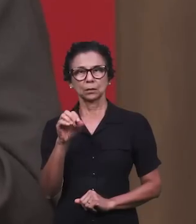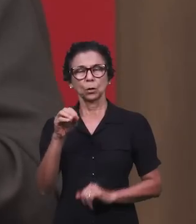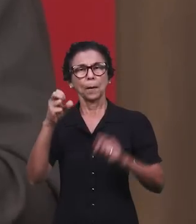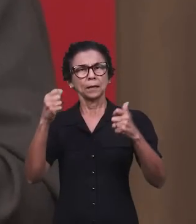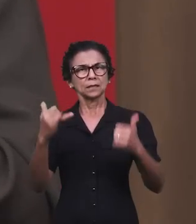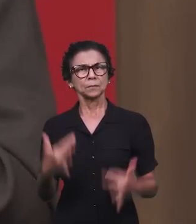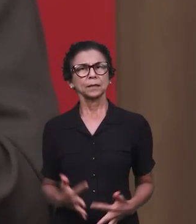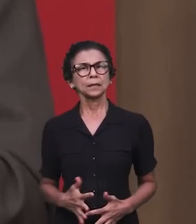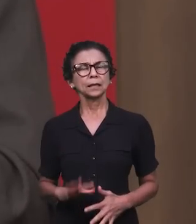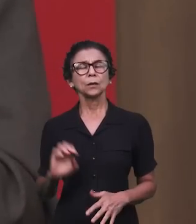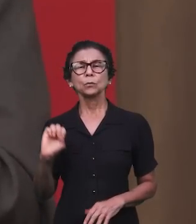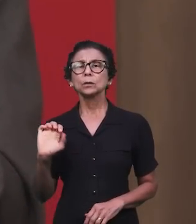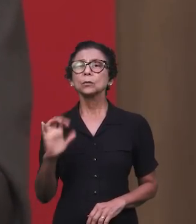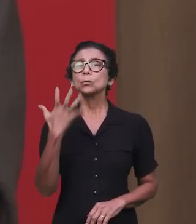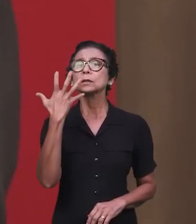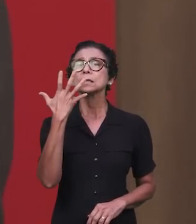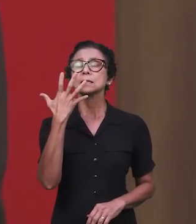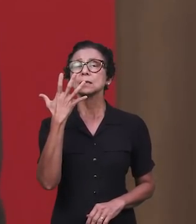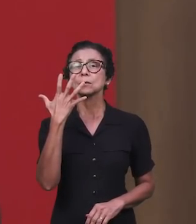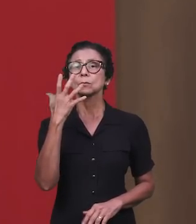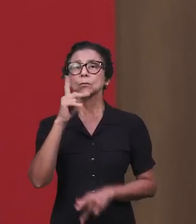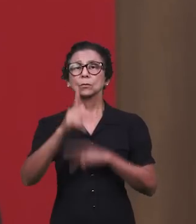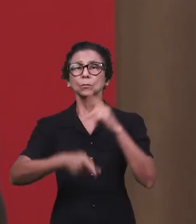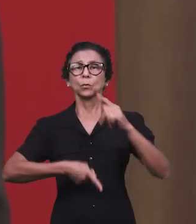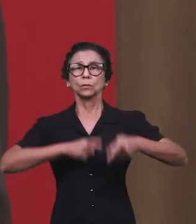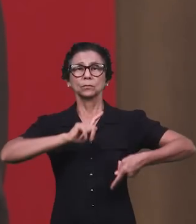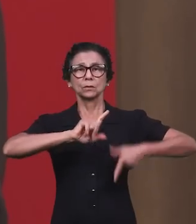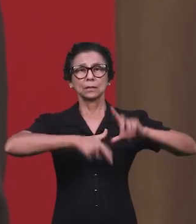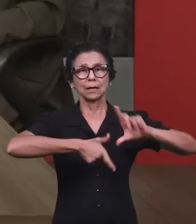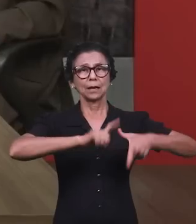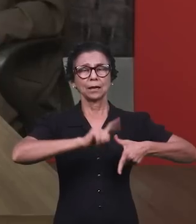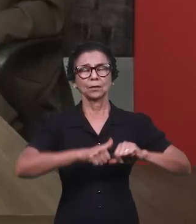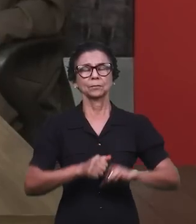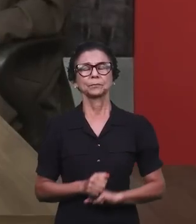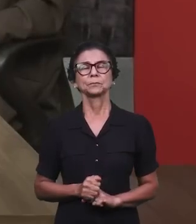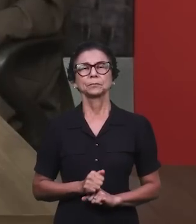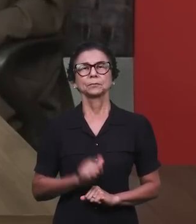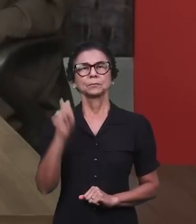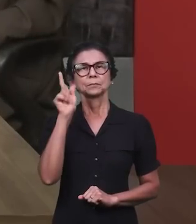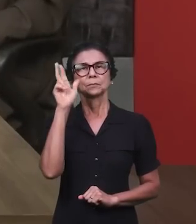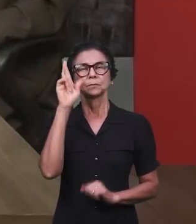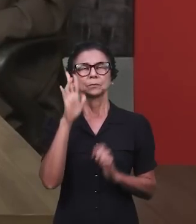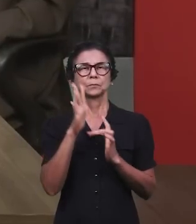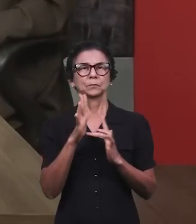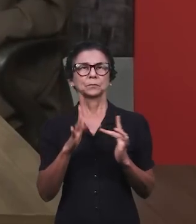aconteceu fisicamente com o povo de Israel. A paz do Senhor Jesus.